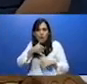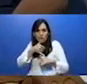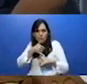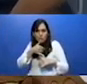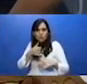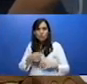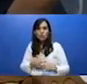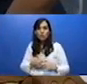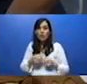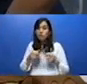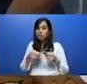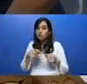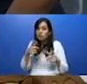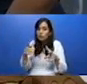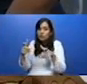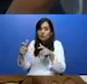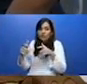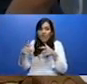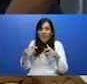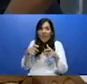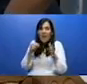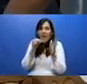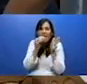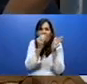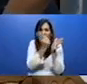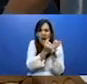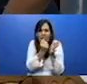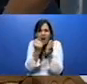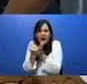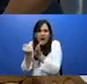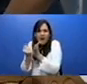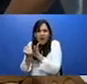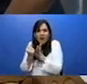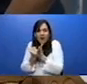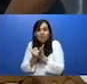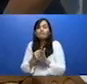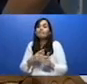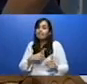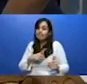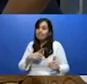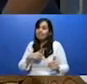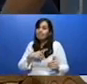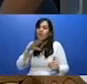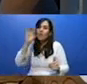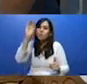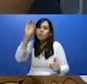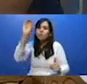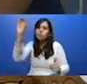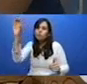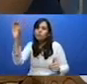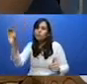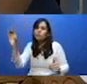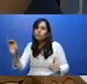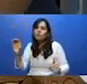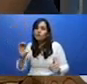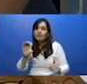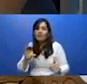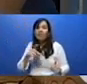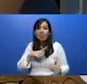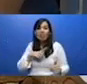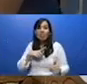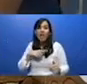aonde tiver essas marquinhas aqui, significa que eles encontraram vestígios